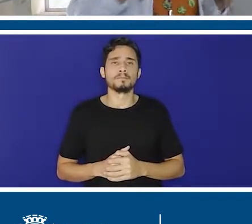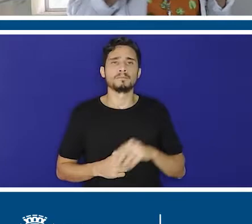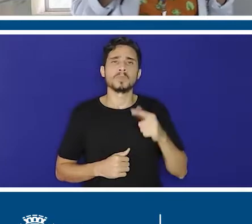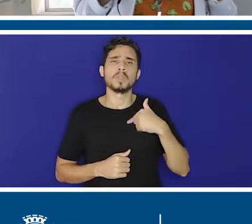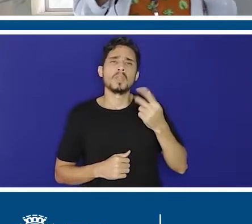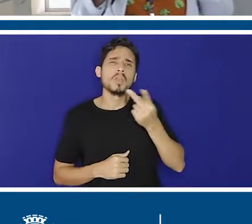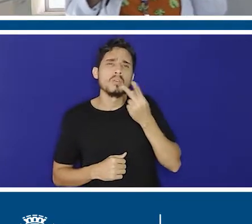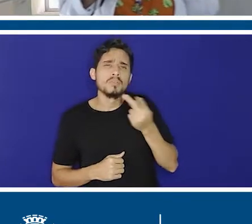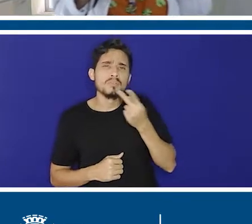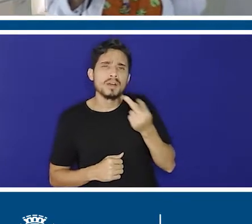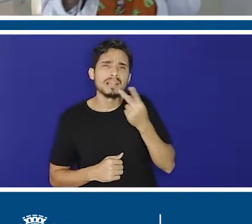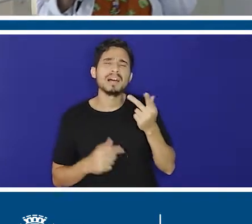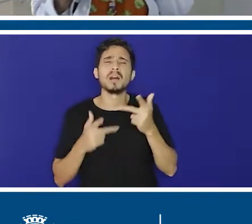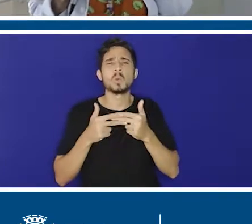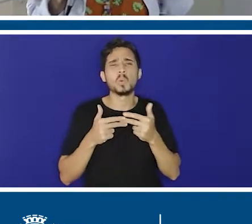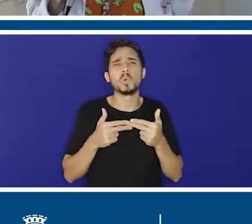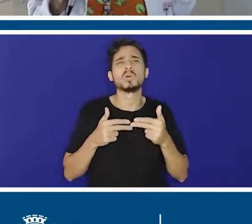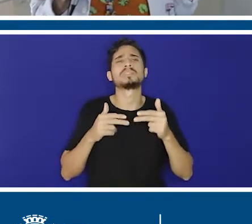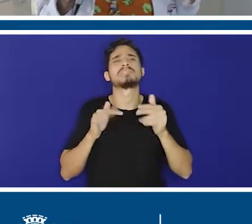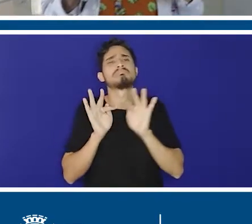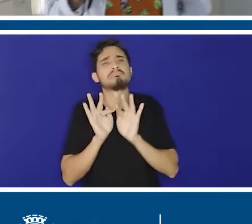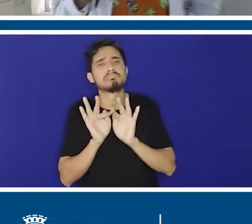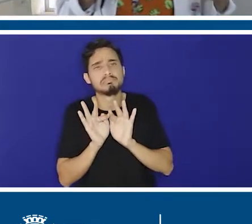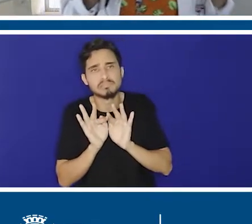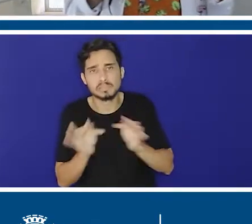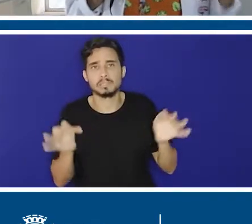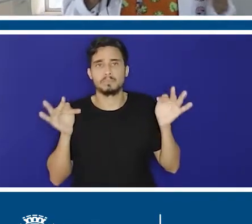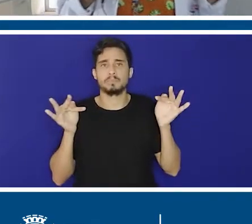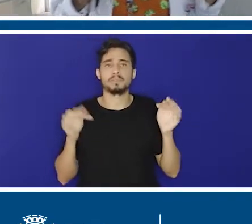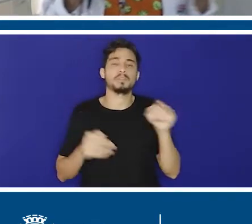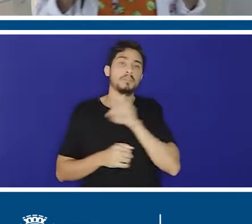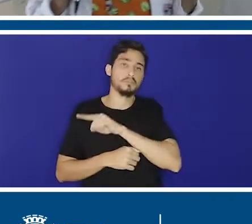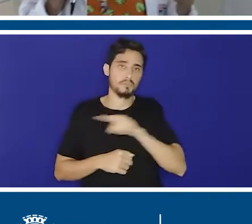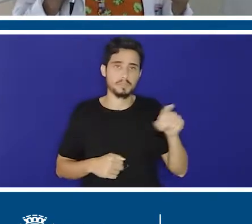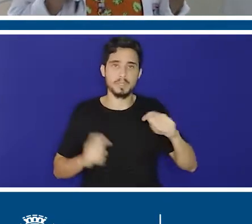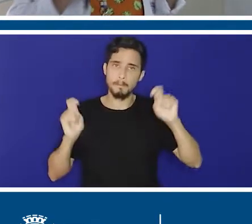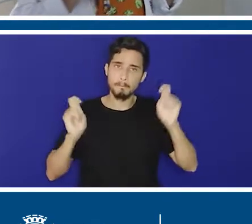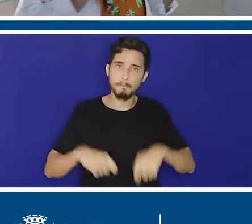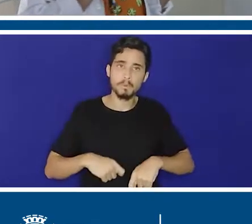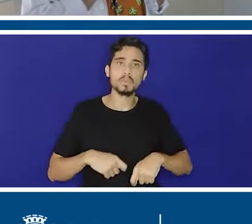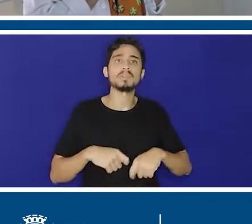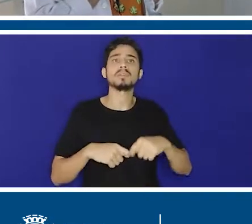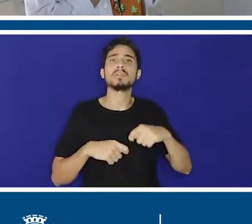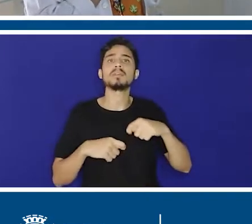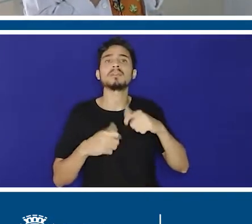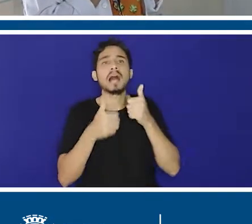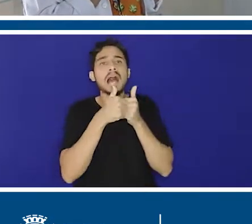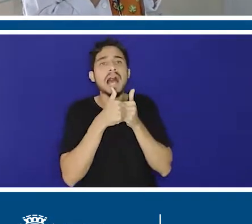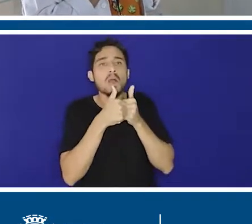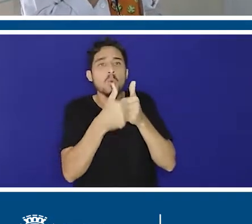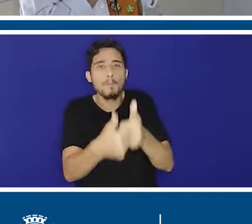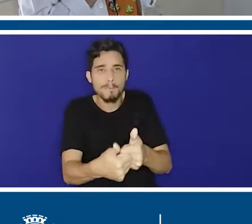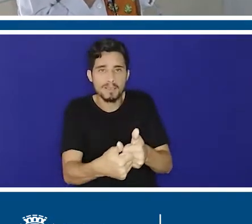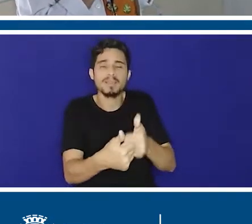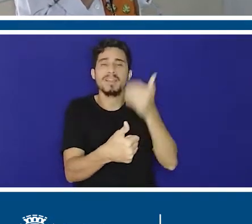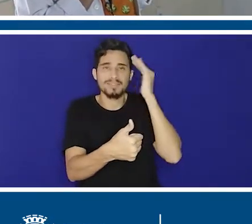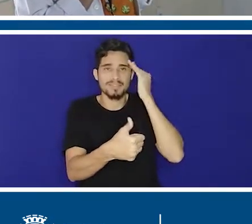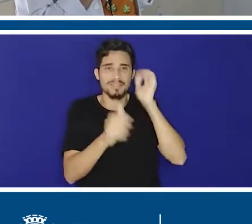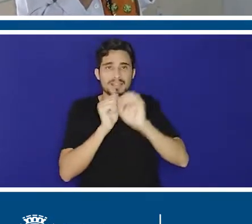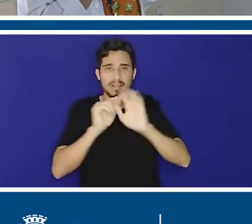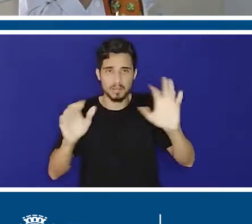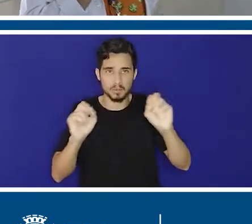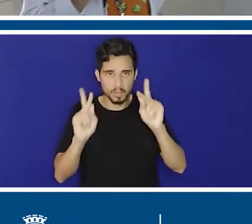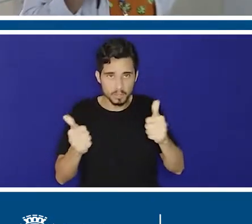Bom, eu vou falar coisas assim bem simples, só para vocês poderem acompanhar o raciocínio e poderem tirar suas dúvidas,